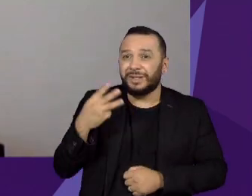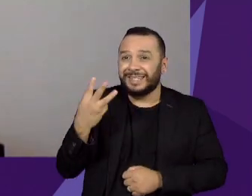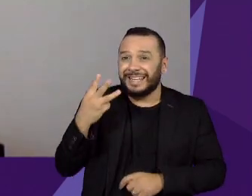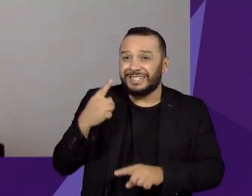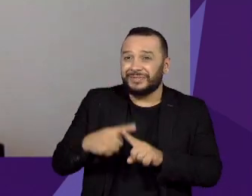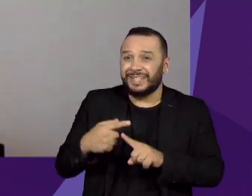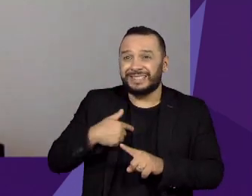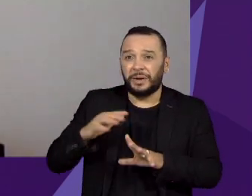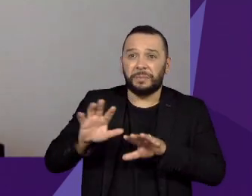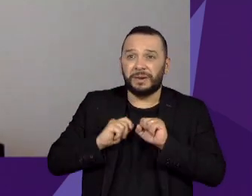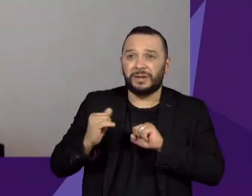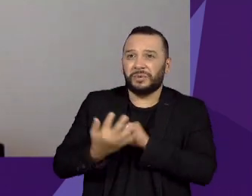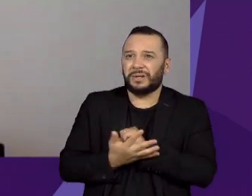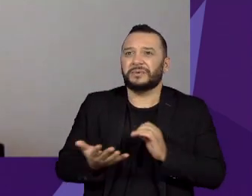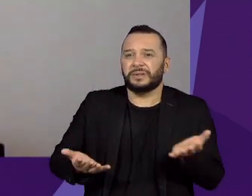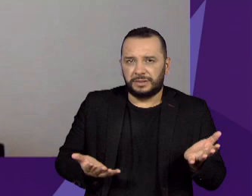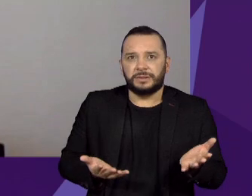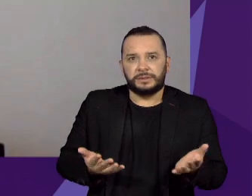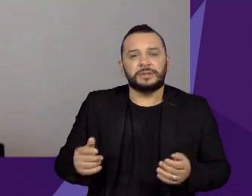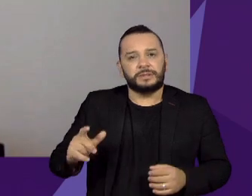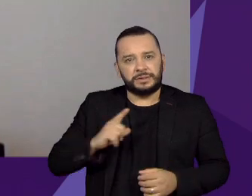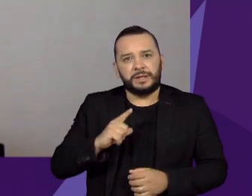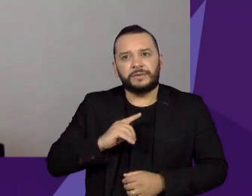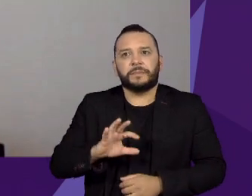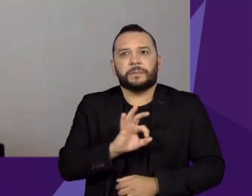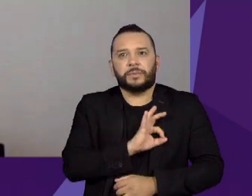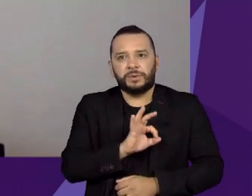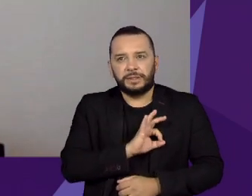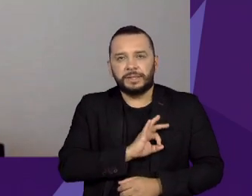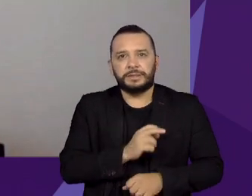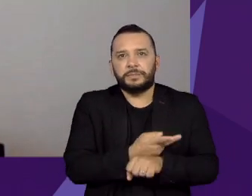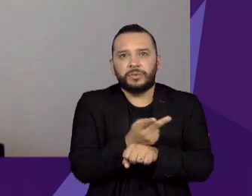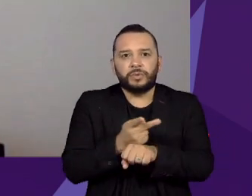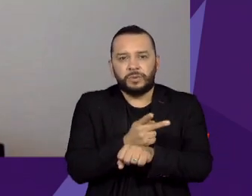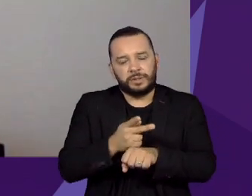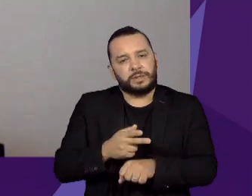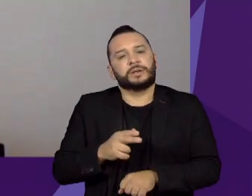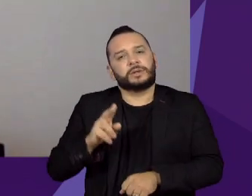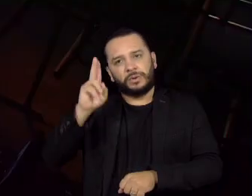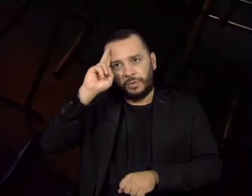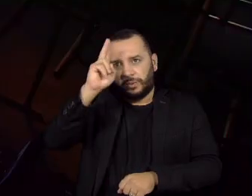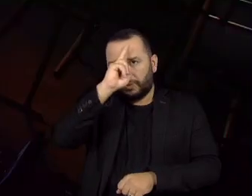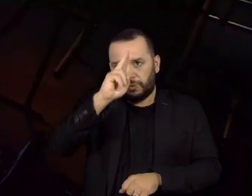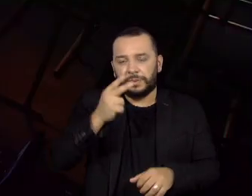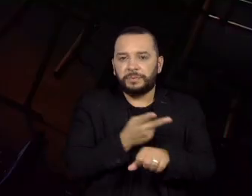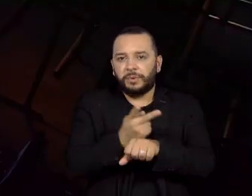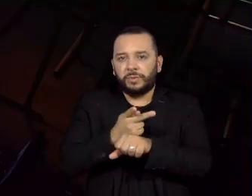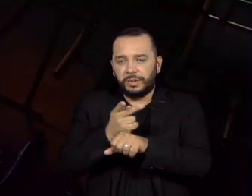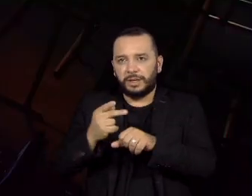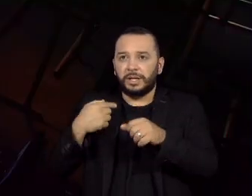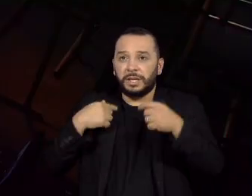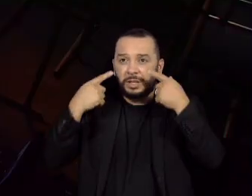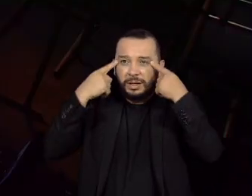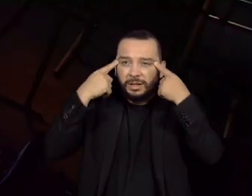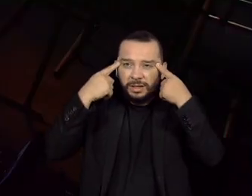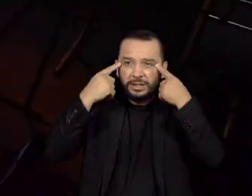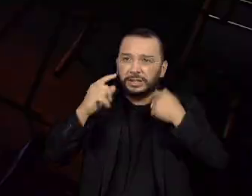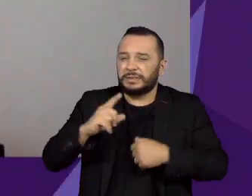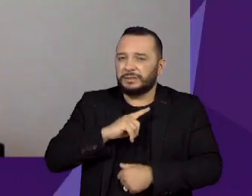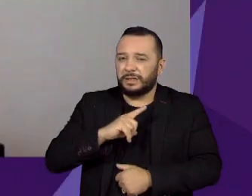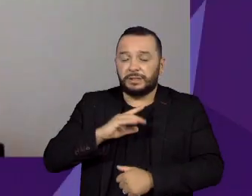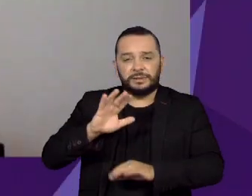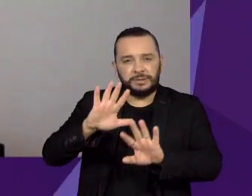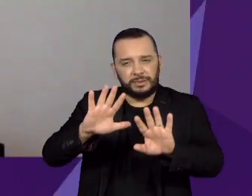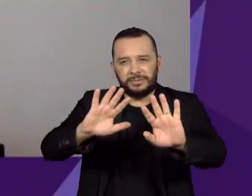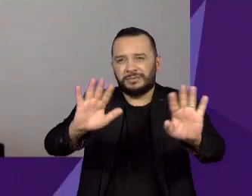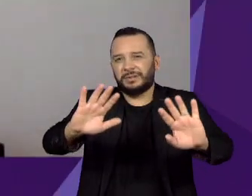estou contaminada, foi polícia atrás do Uber, atrás da pessoa de origem oriental. Tamanho era o pânico. Então, a gente recomendava o seguinte, olha,